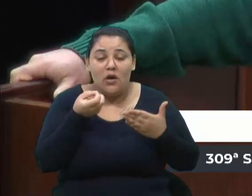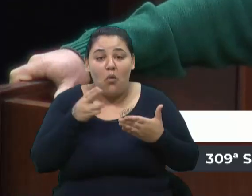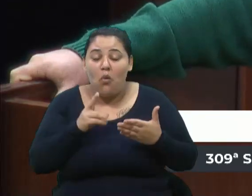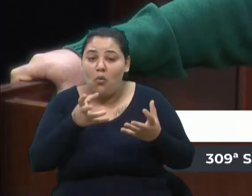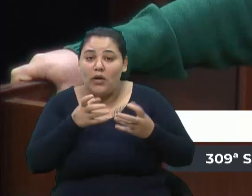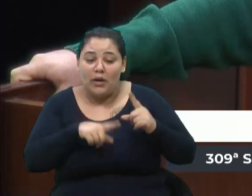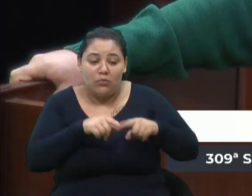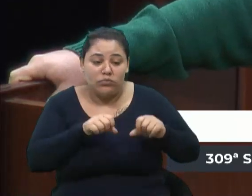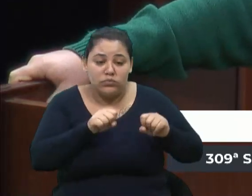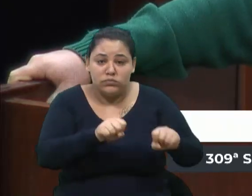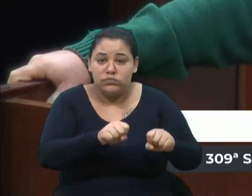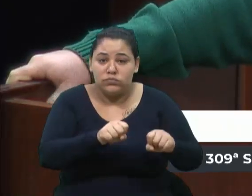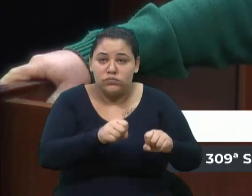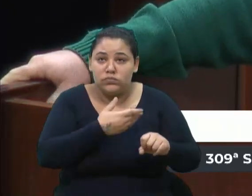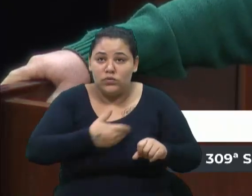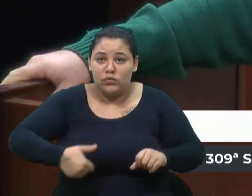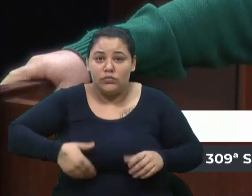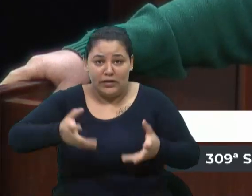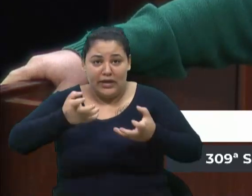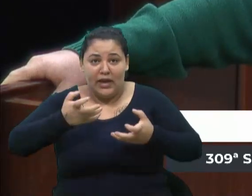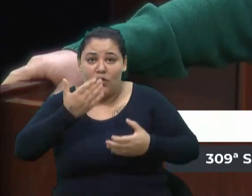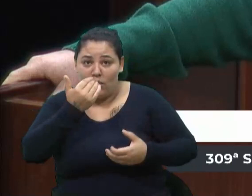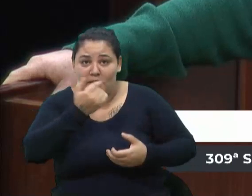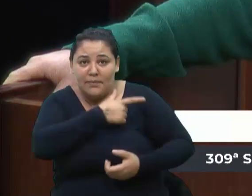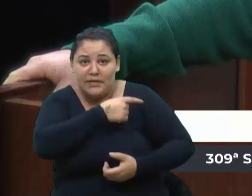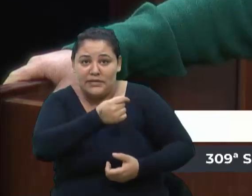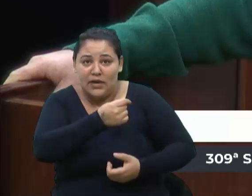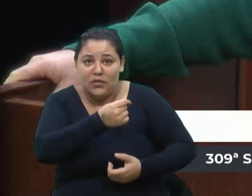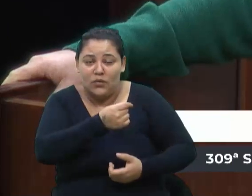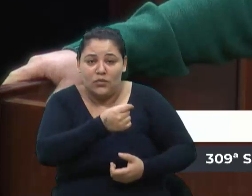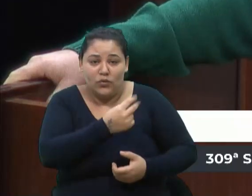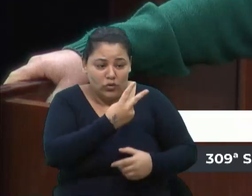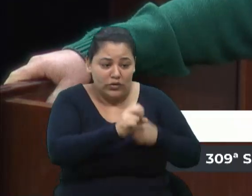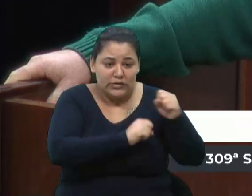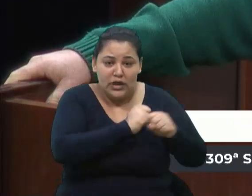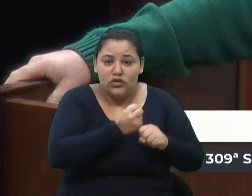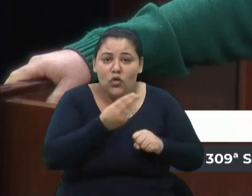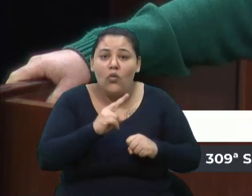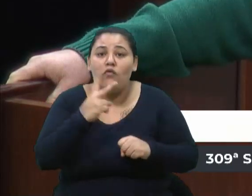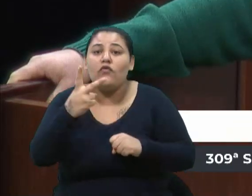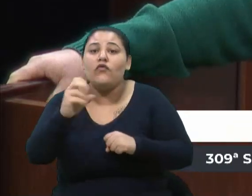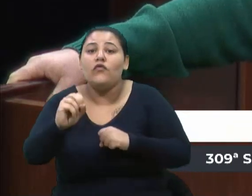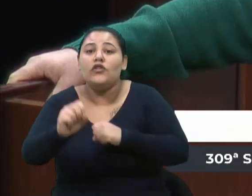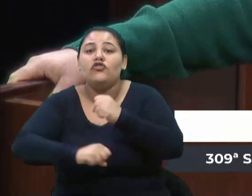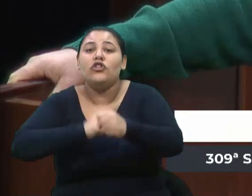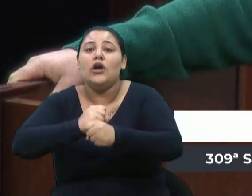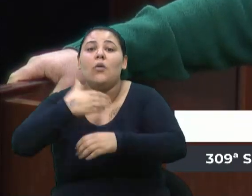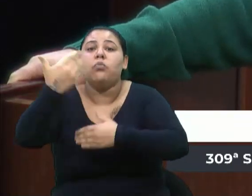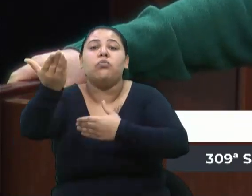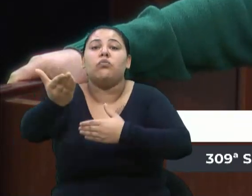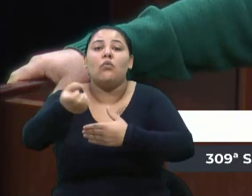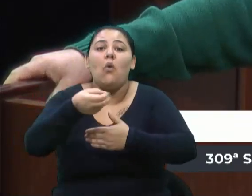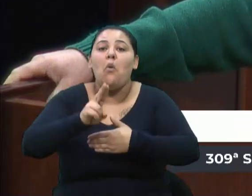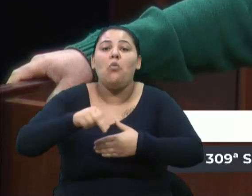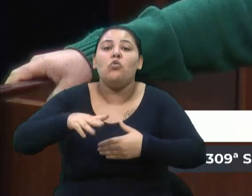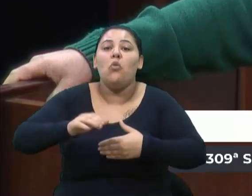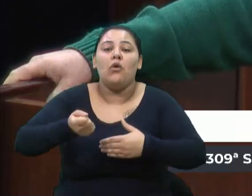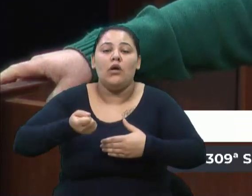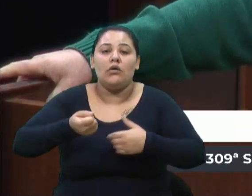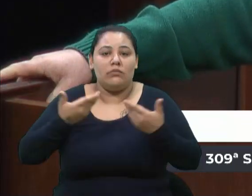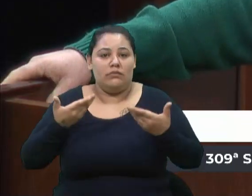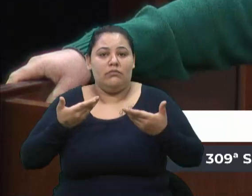você não quer comer pastel Vereador daqui dois anos ou daqui 20 anos ou nunca e quando eu digo que essa proposta hoje